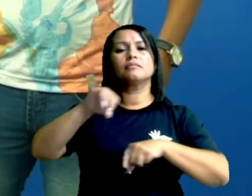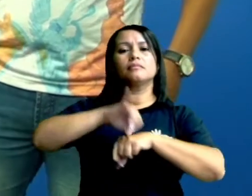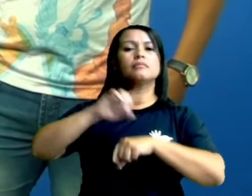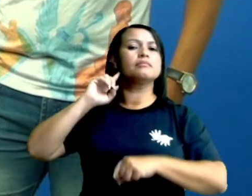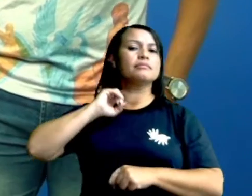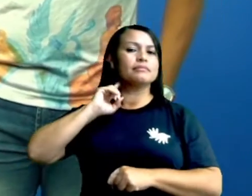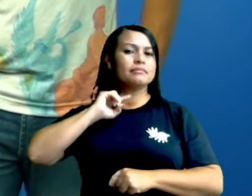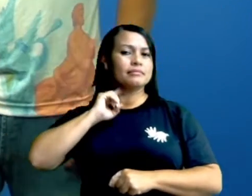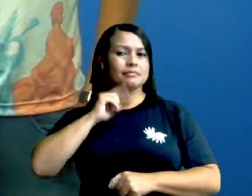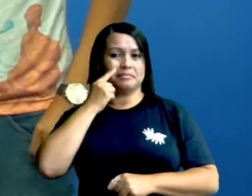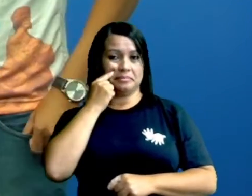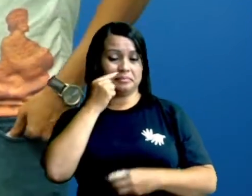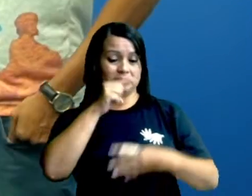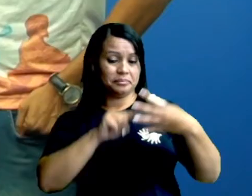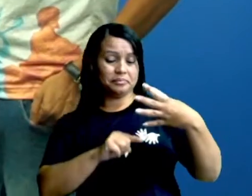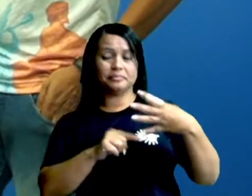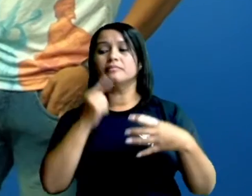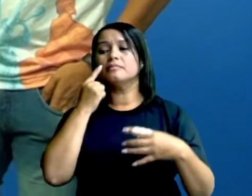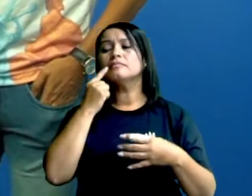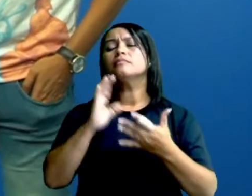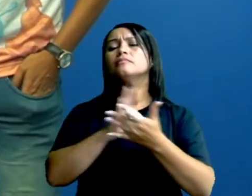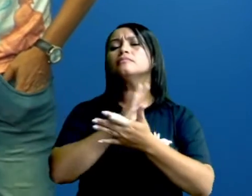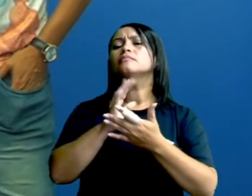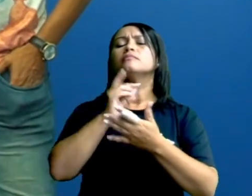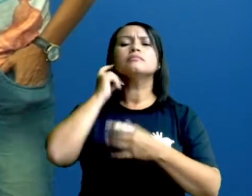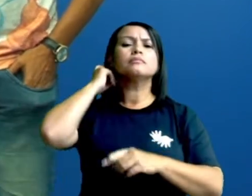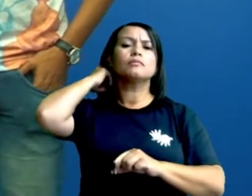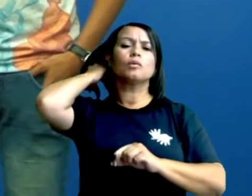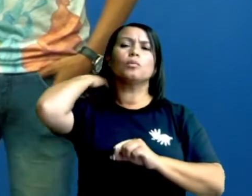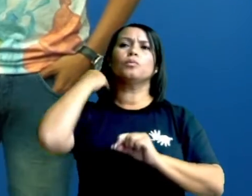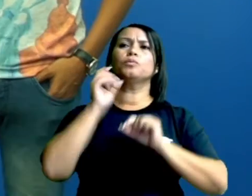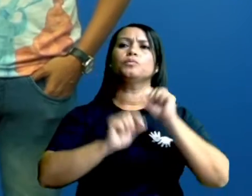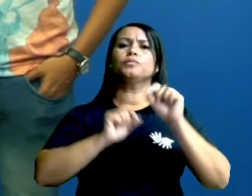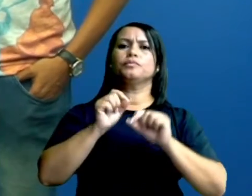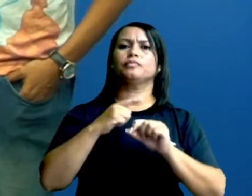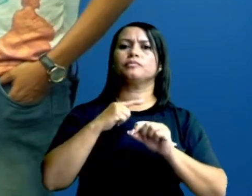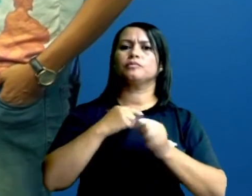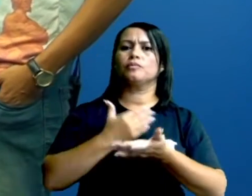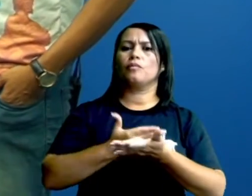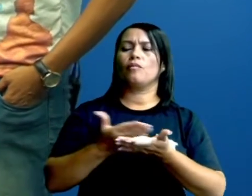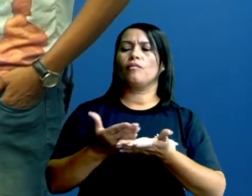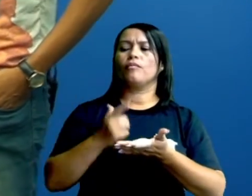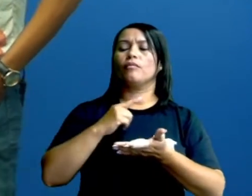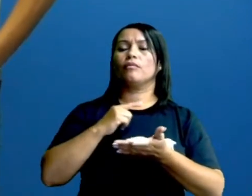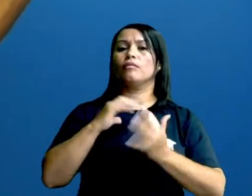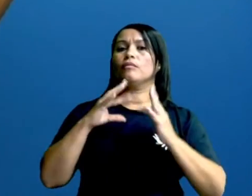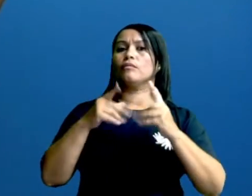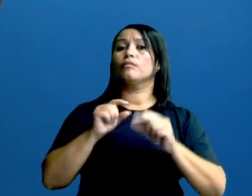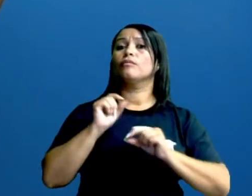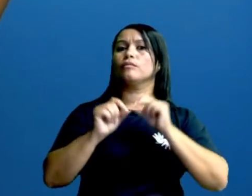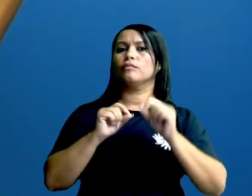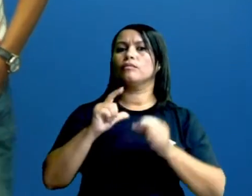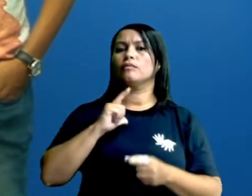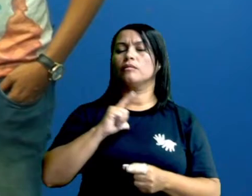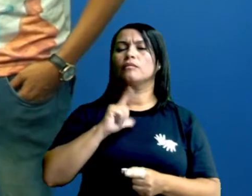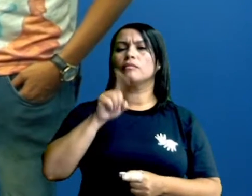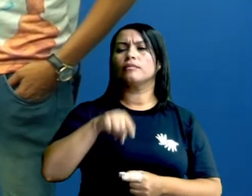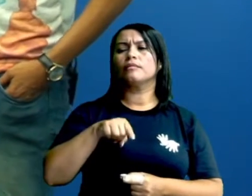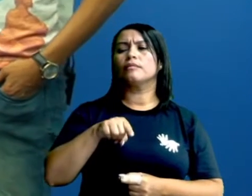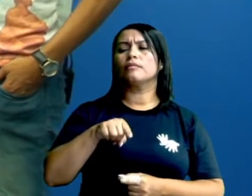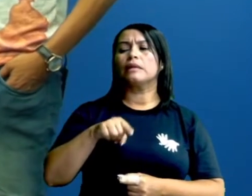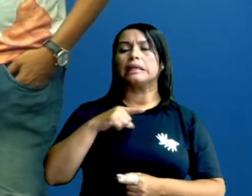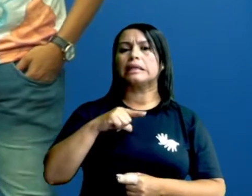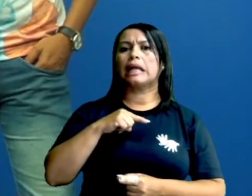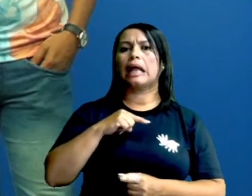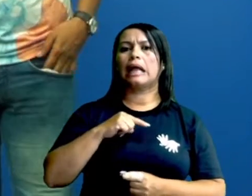certo? Bem, alguns aspectos iniciais em relação à região Sudeste. Então, primeiro de tudo, essa é a região mais